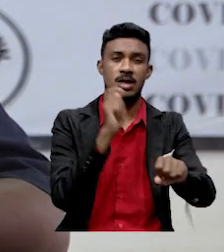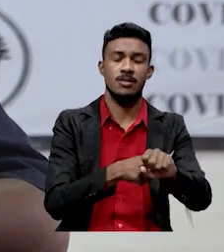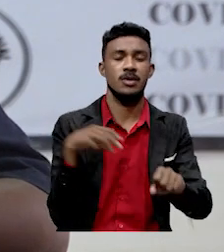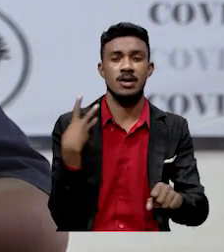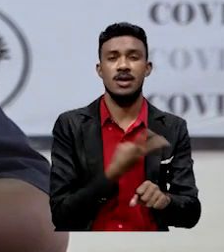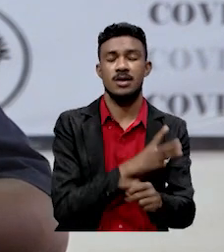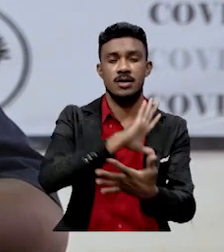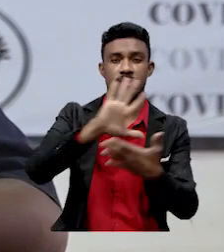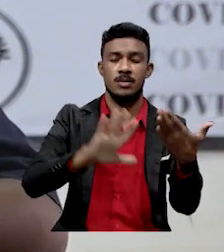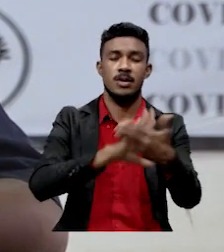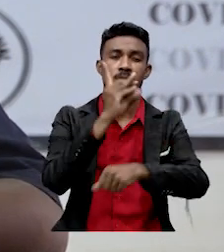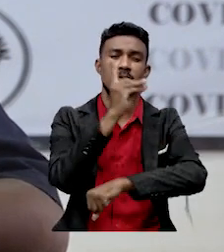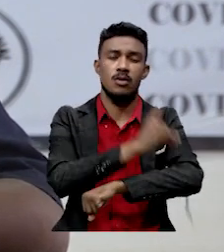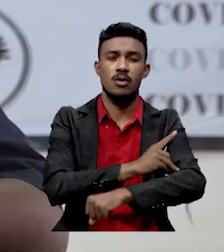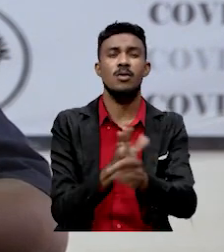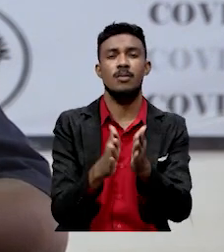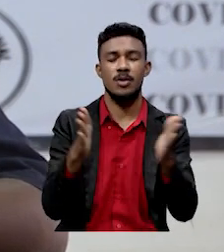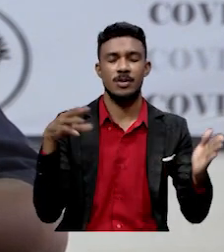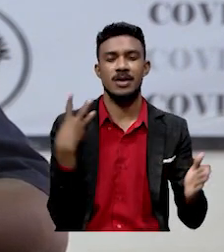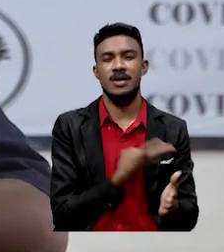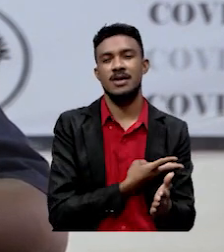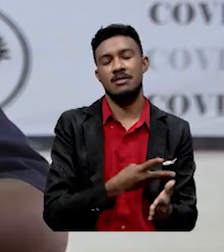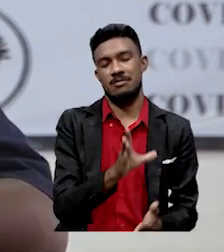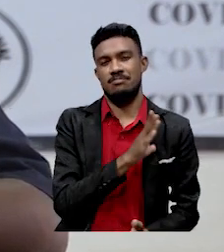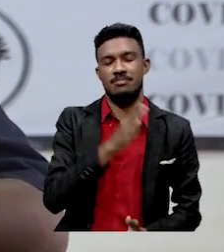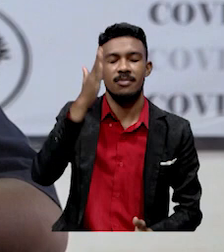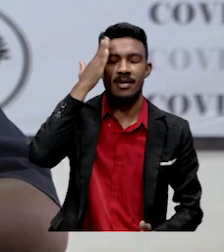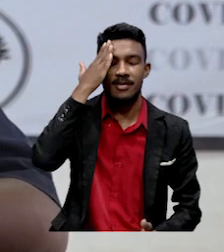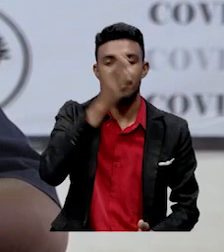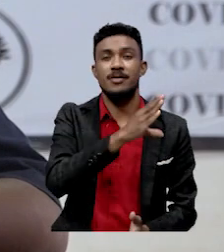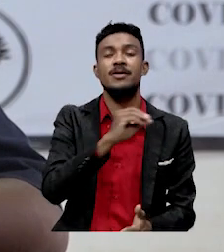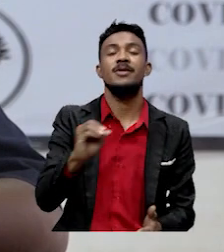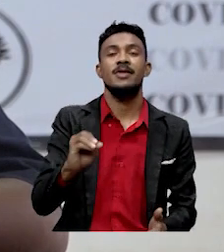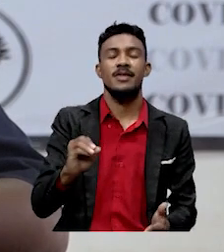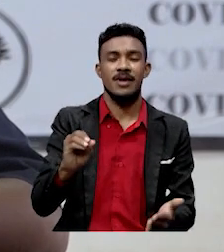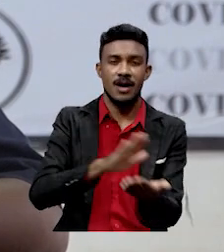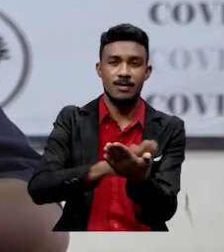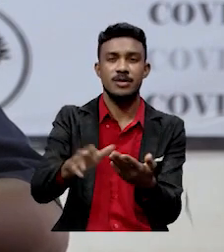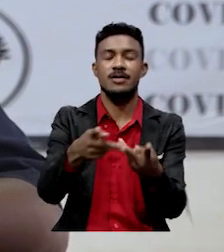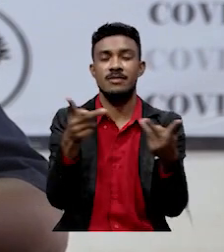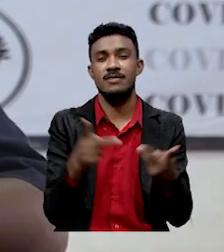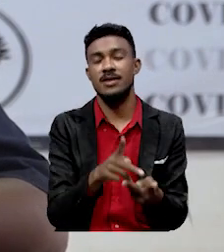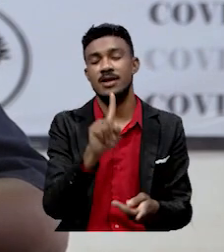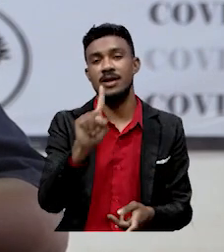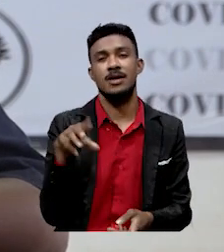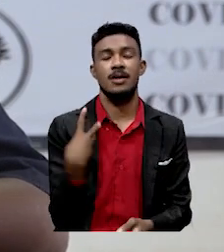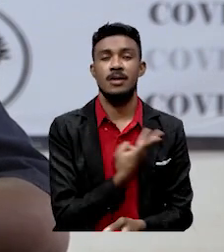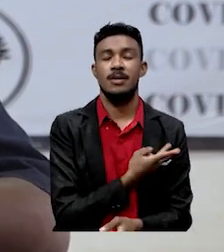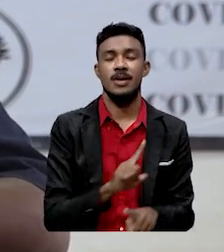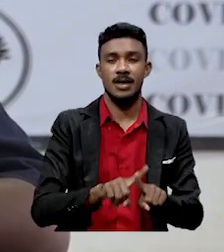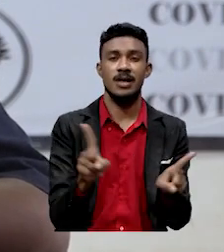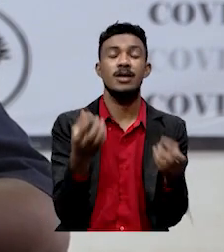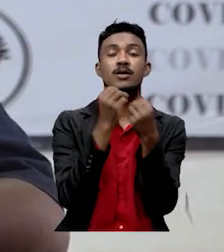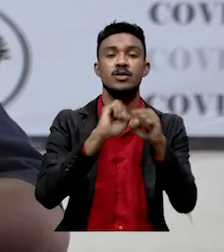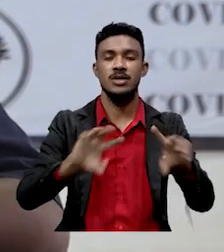comemora orombot rumamak ta fe hanoi atu hamos ya fatin concentra hamos ya fatin ida nebe ita husike la fatin selo